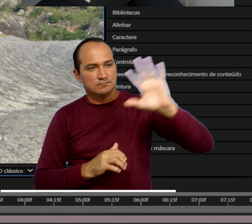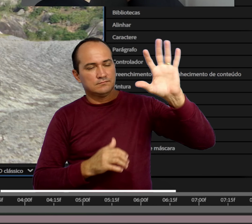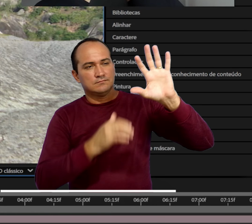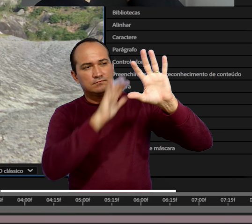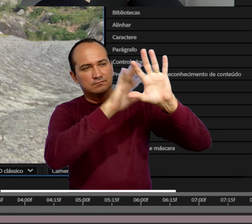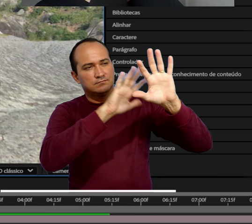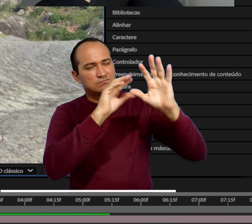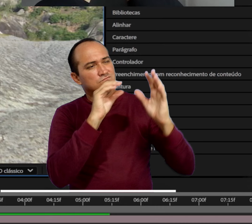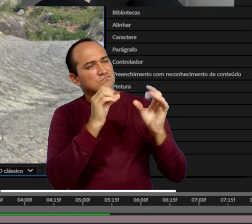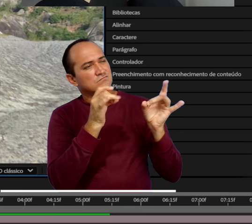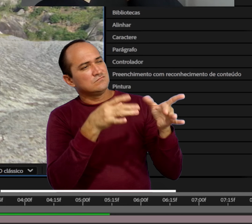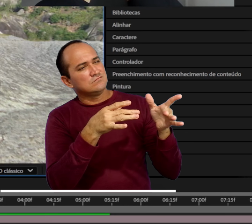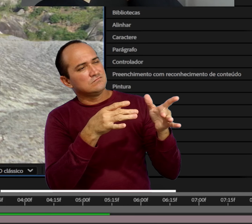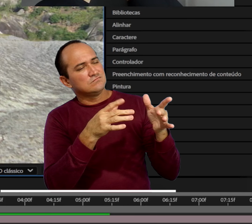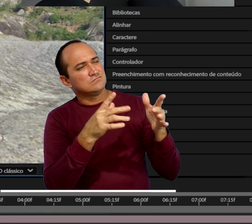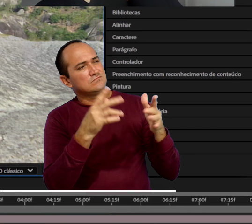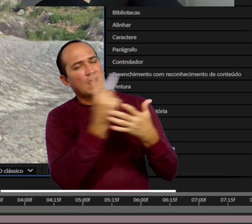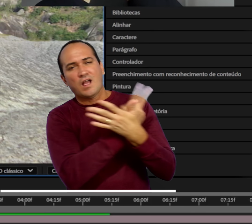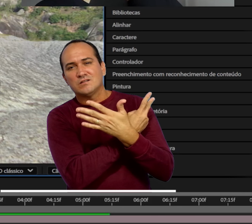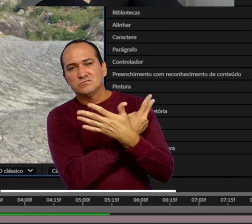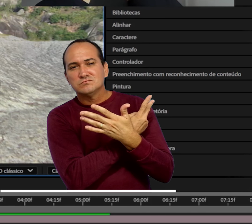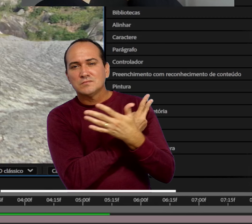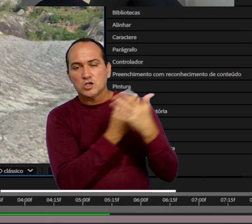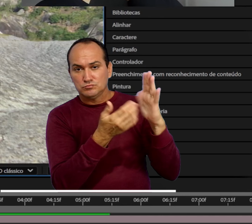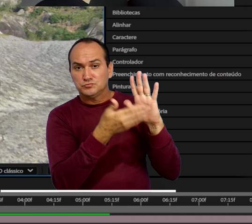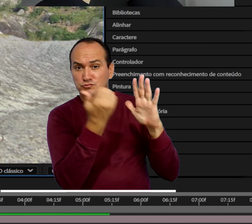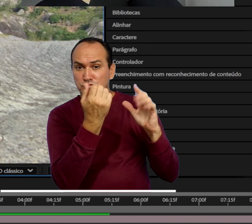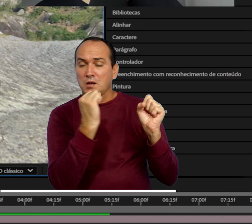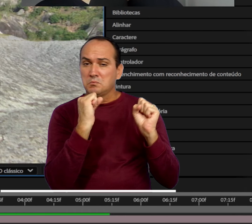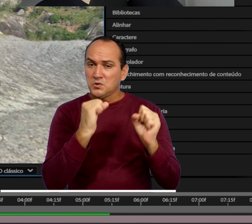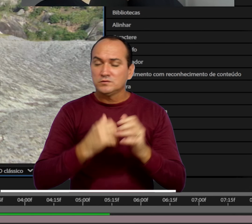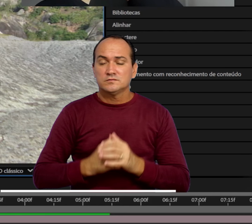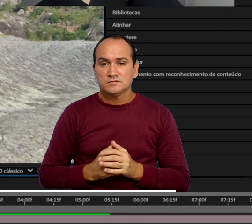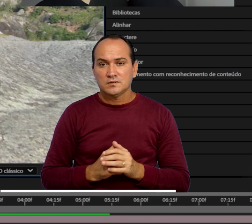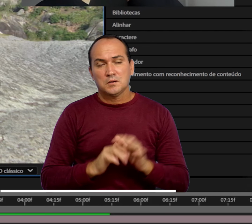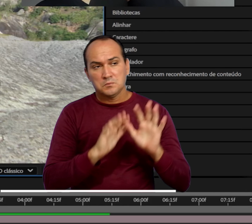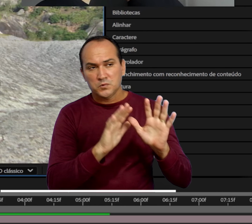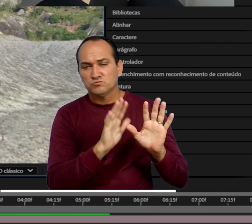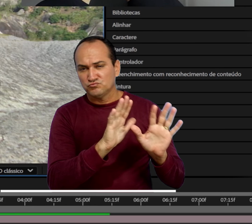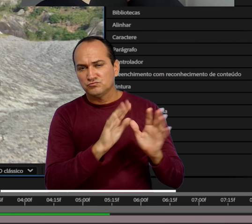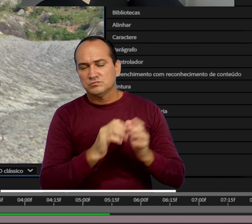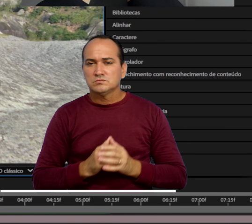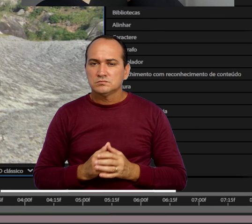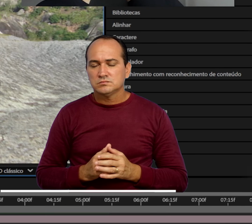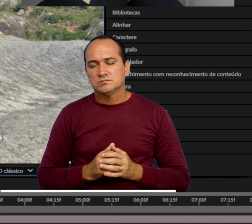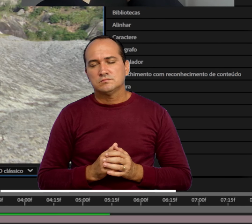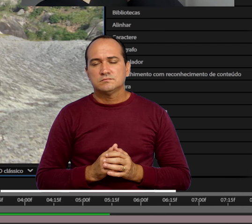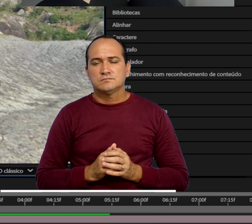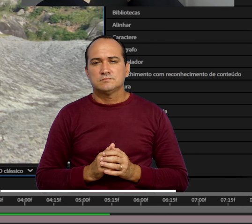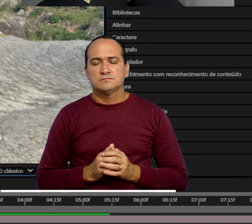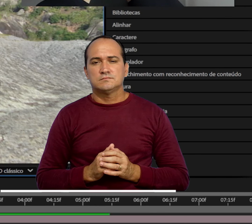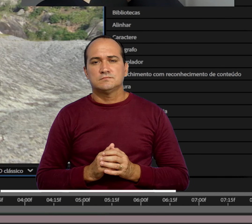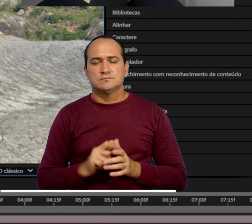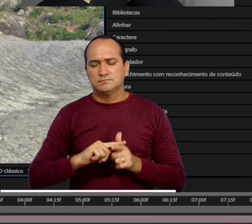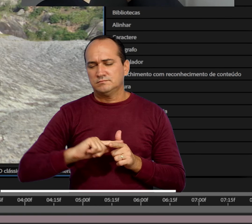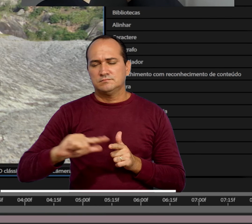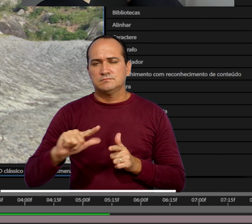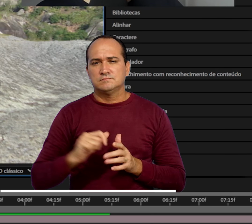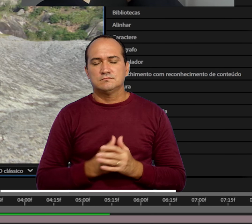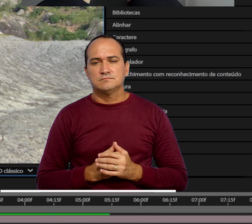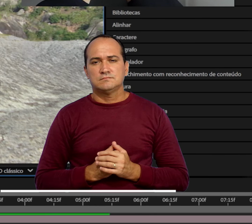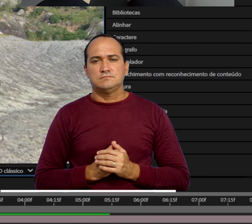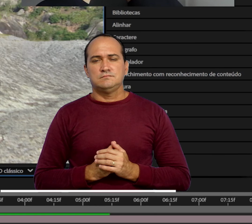imagem a parte que ficou ali mal recortada, digamos assim, certo? Essa parte aqui eu posso até deixar assim mesmo, pegando aqui por fora,